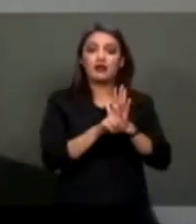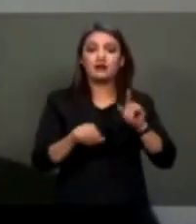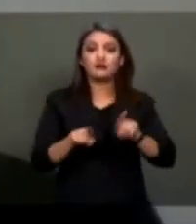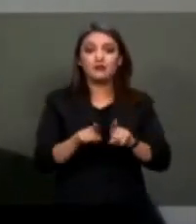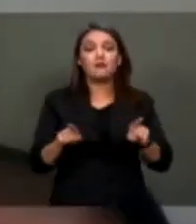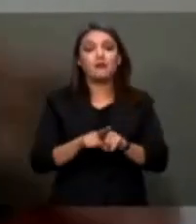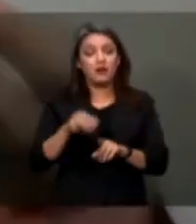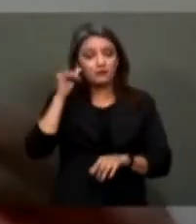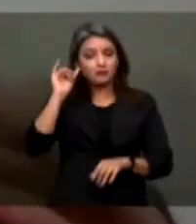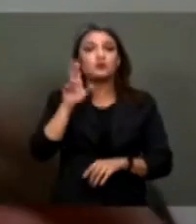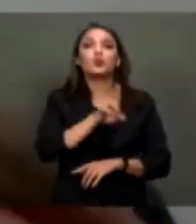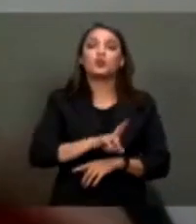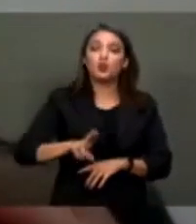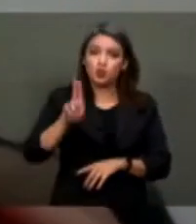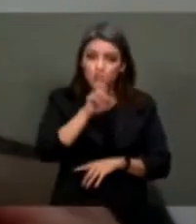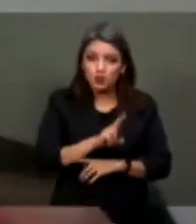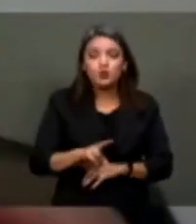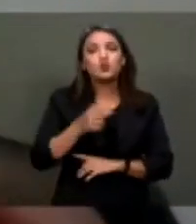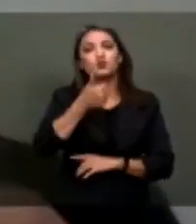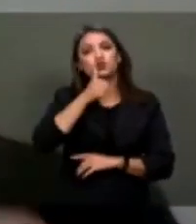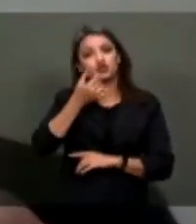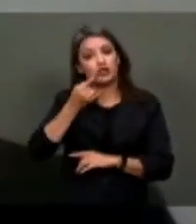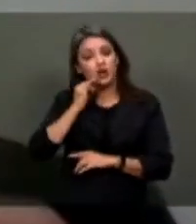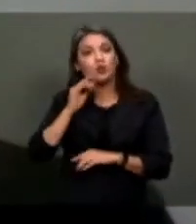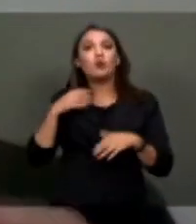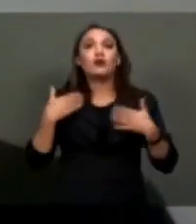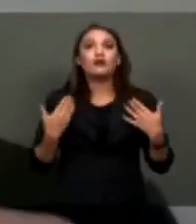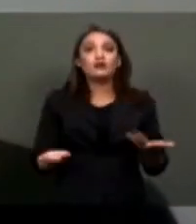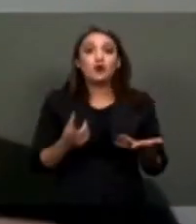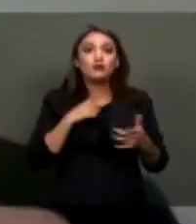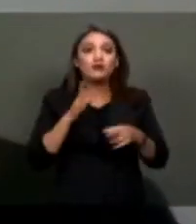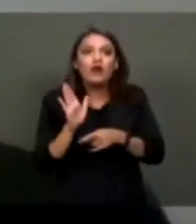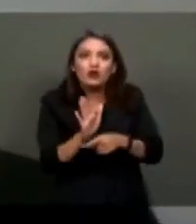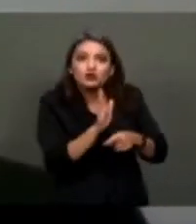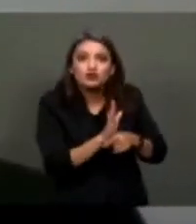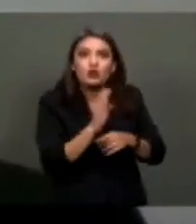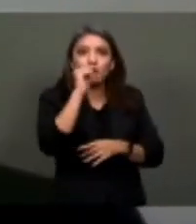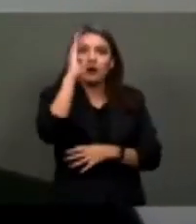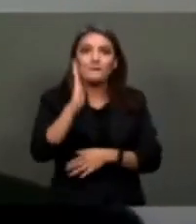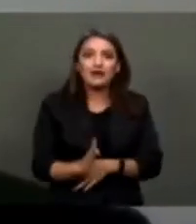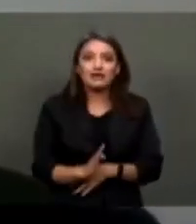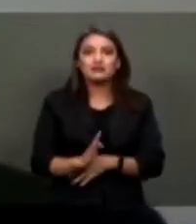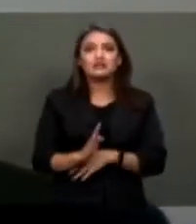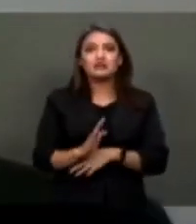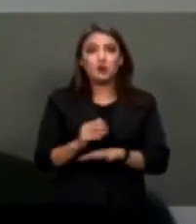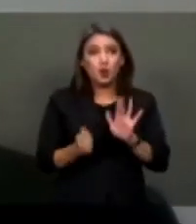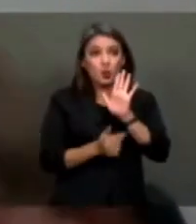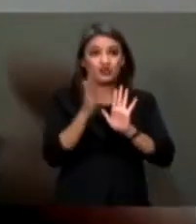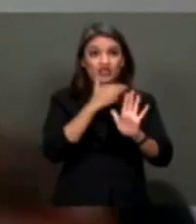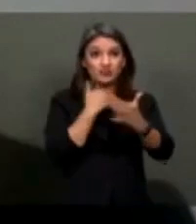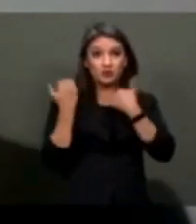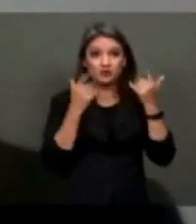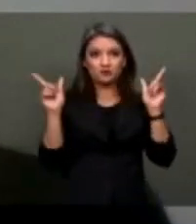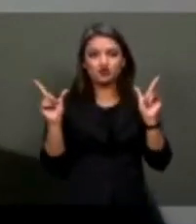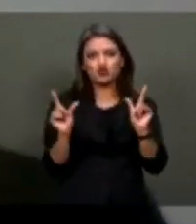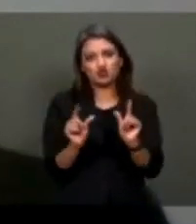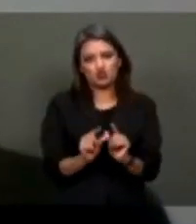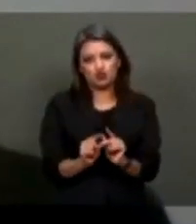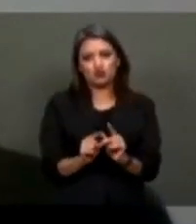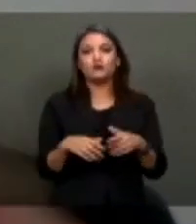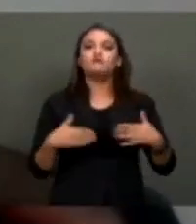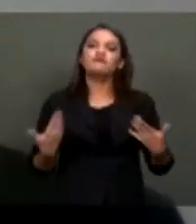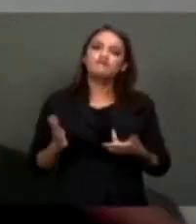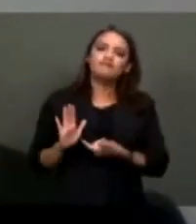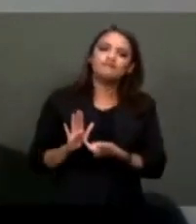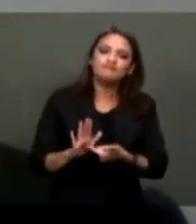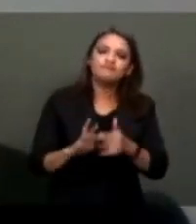de álcool na direção contribuíram para que o Brasil reduzir-se as mortes por acidente de trânsito é o que mostra o